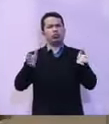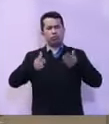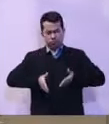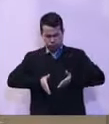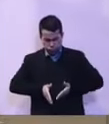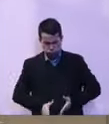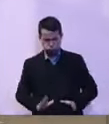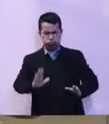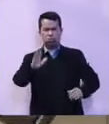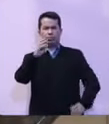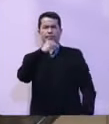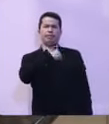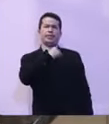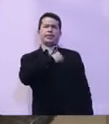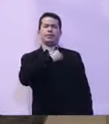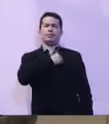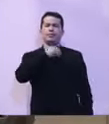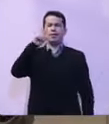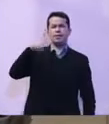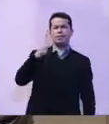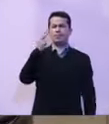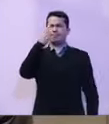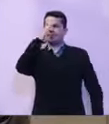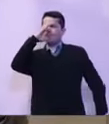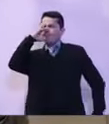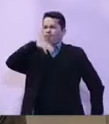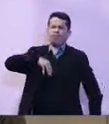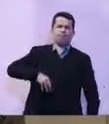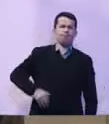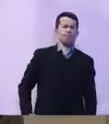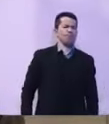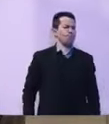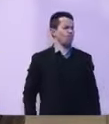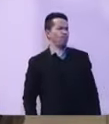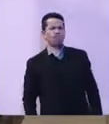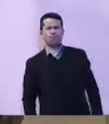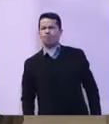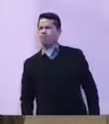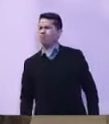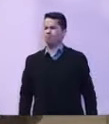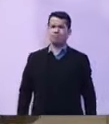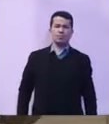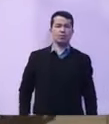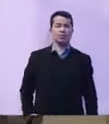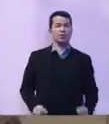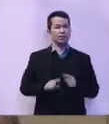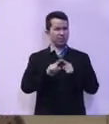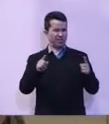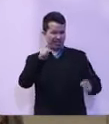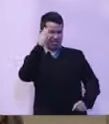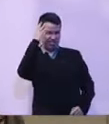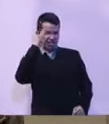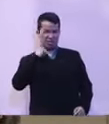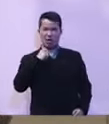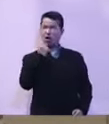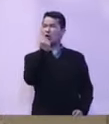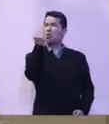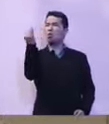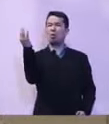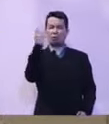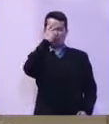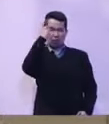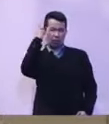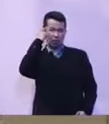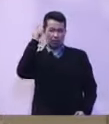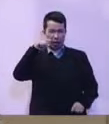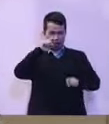essa rebeldia, e a rebeldia é o pecado original. Alguns imaginam que é o sexo o pecado original, não é